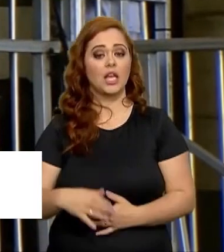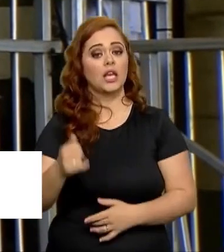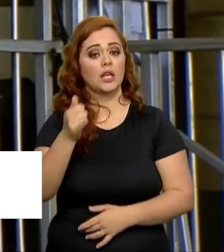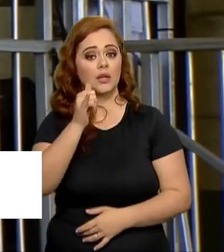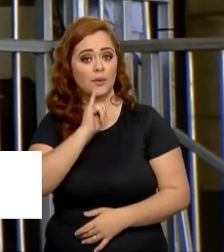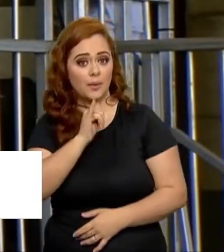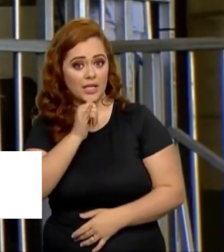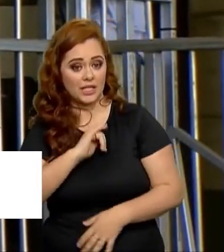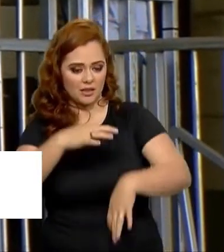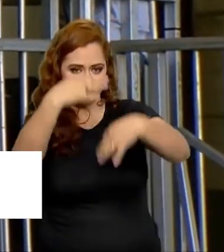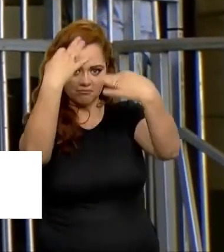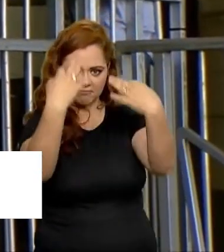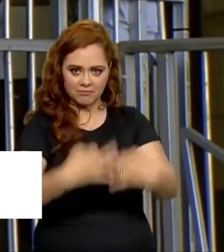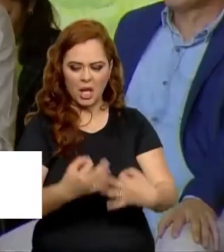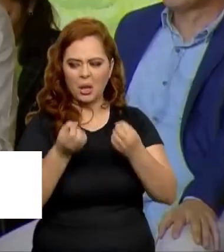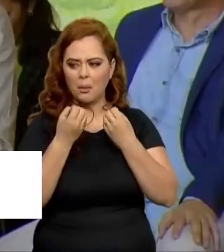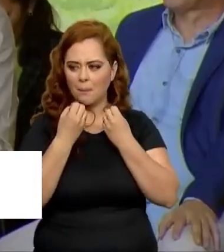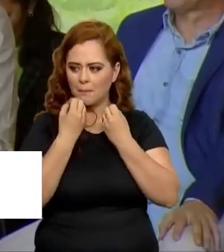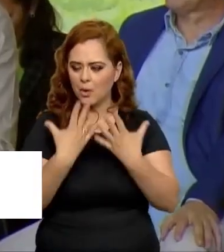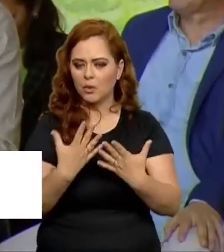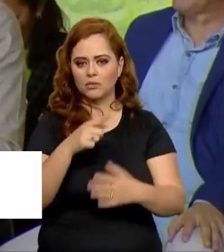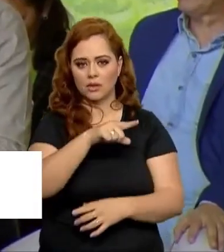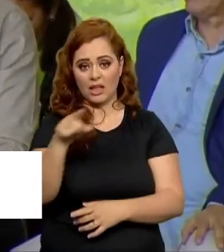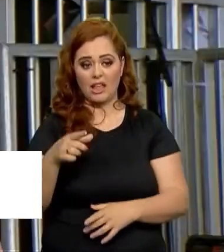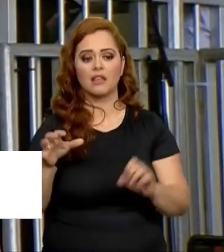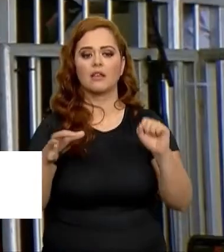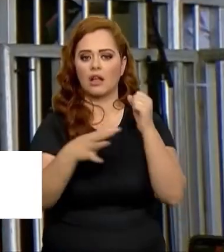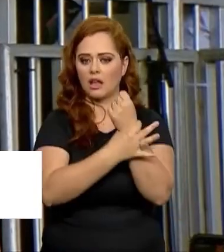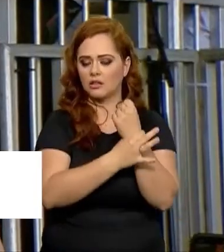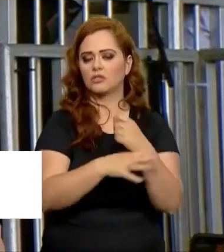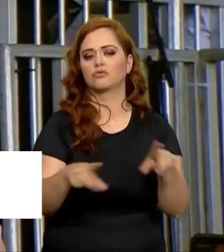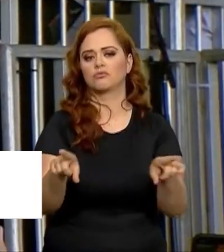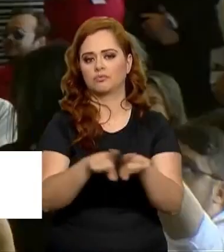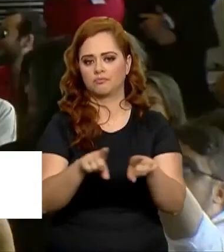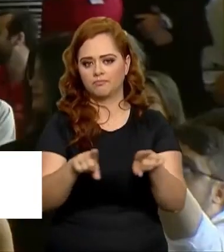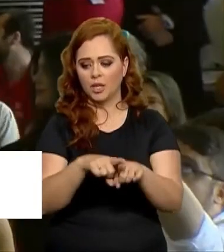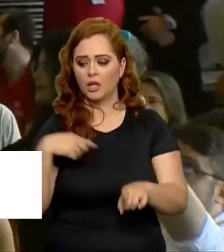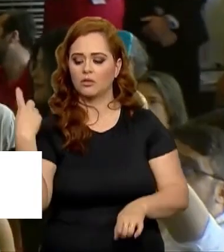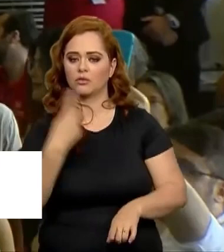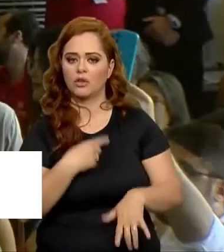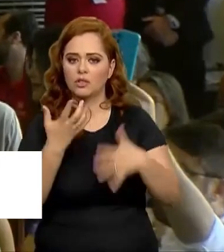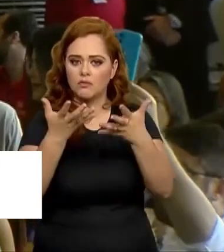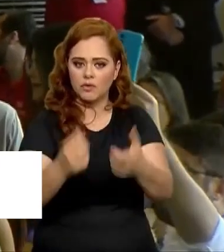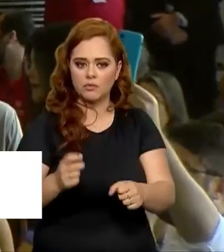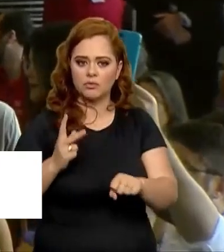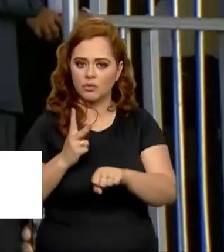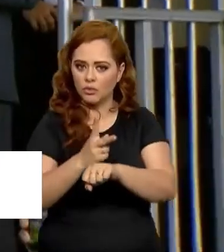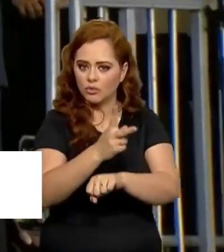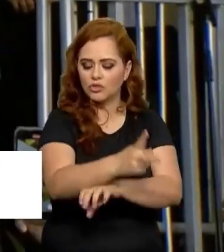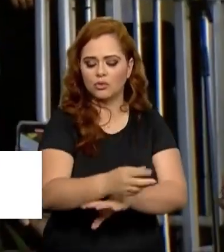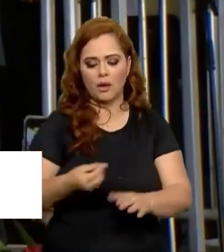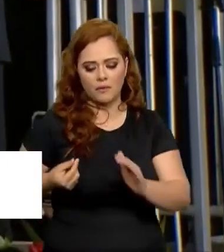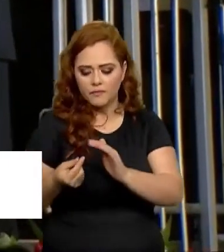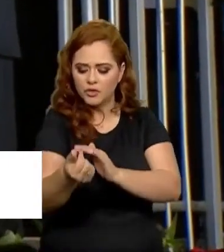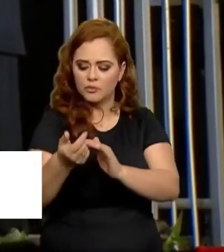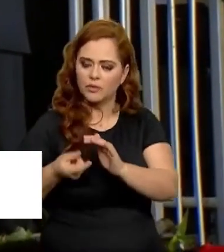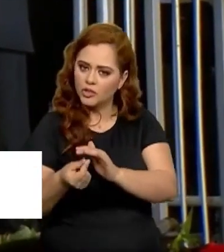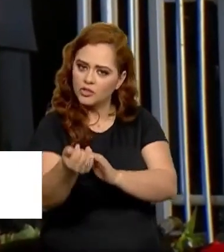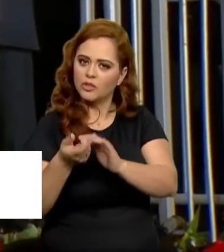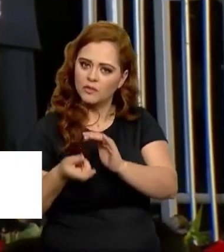exemplo bem-sucedido de vocês é o que nos dá garantia de que a gente vai continuar fazendo mais